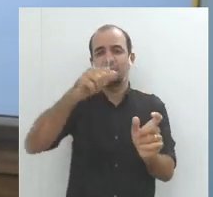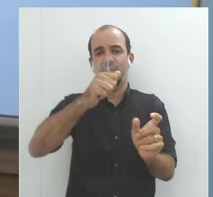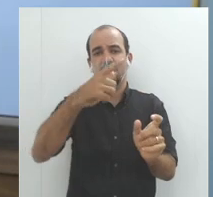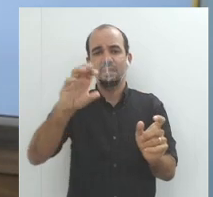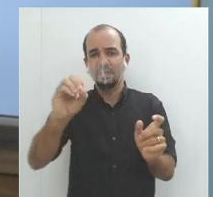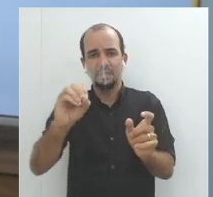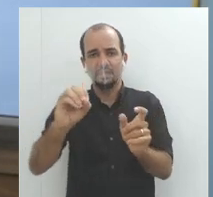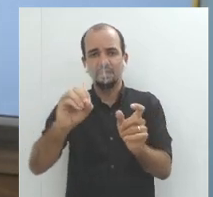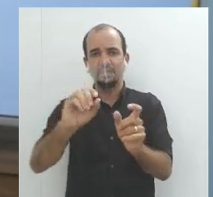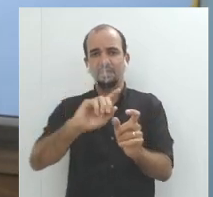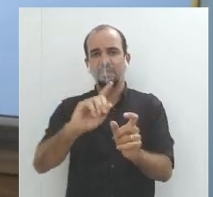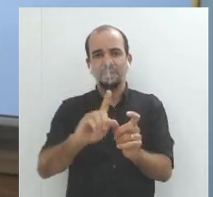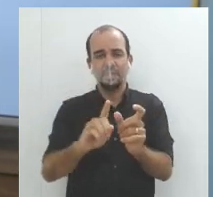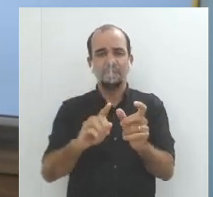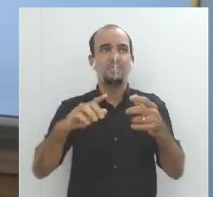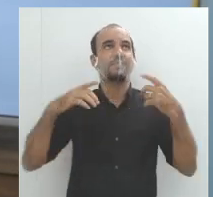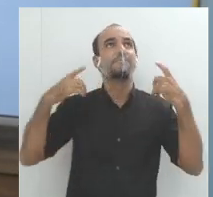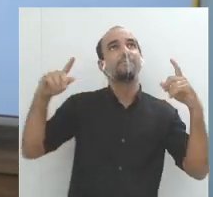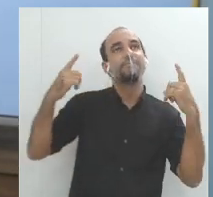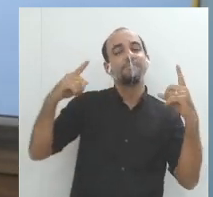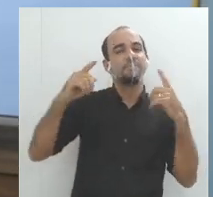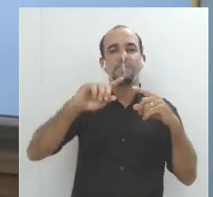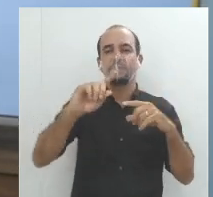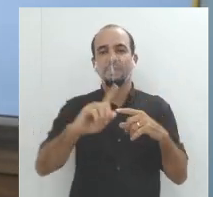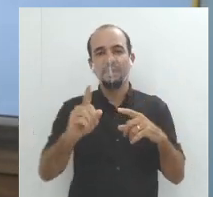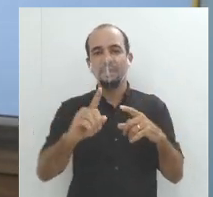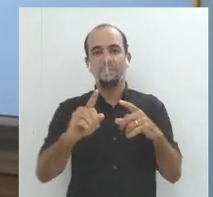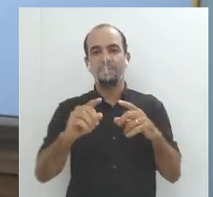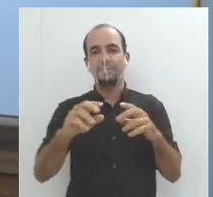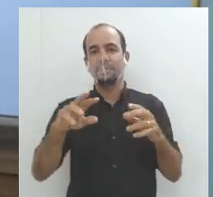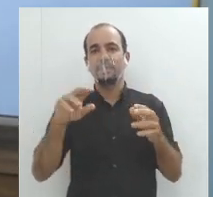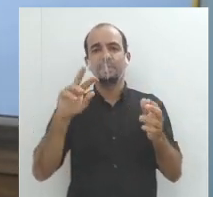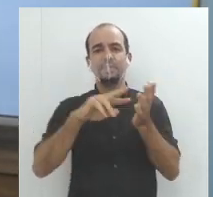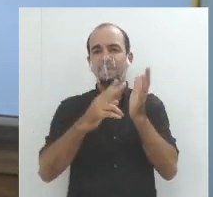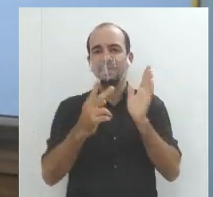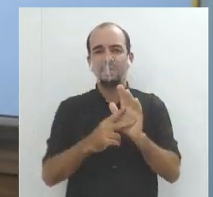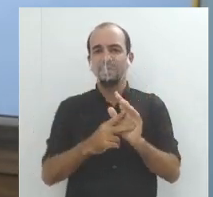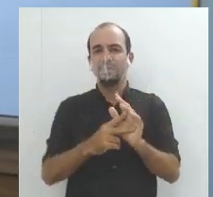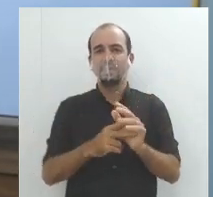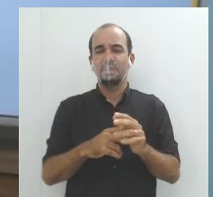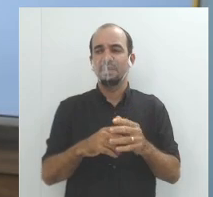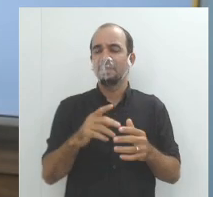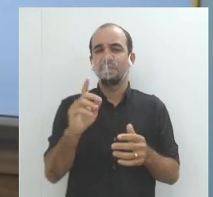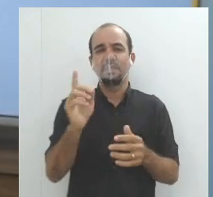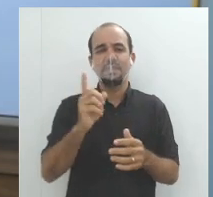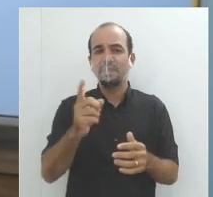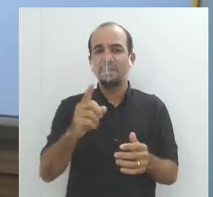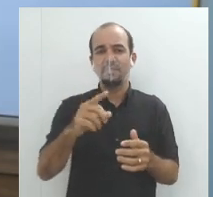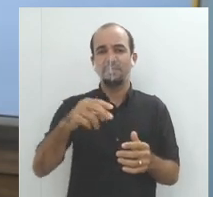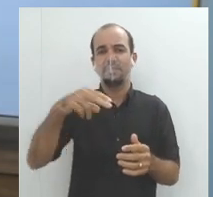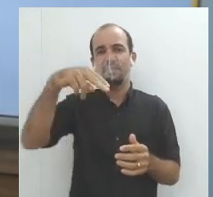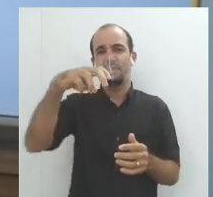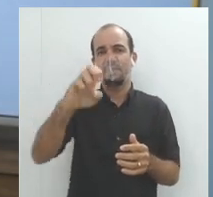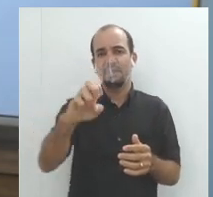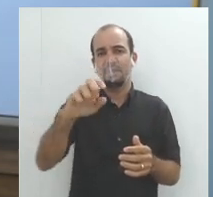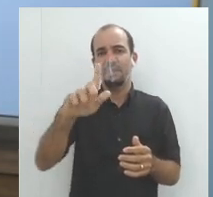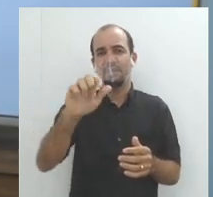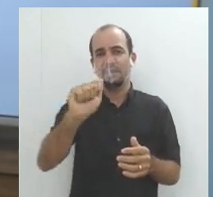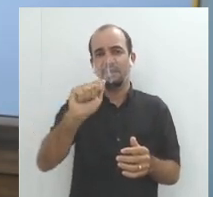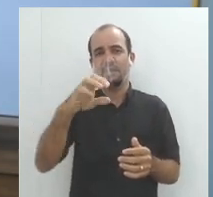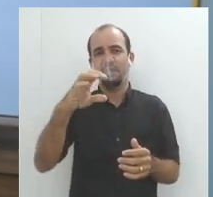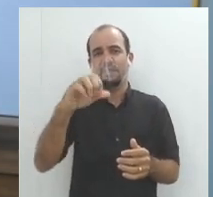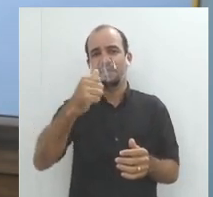Ozzy não se divertiu, esse não está negando a ação de se divertir,